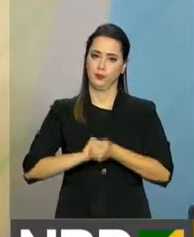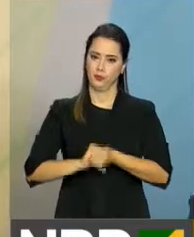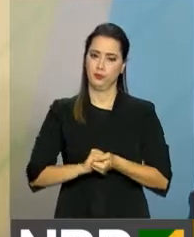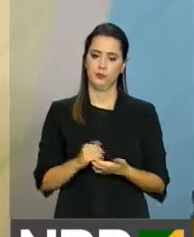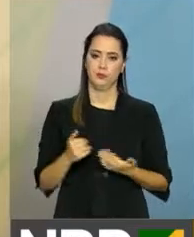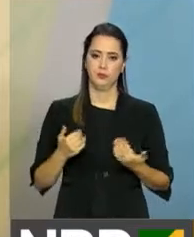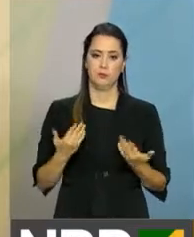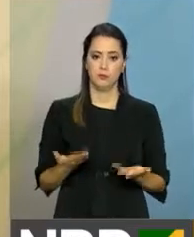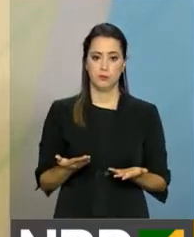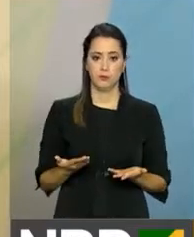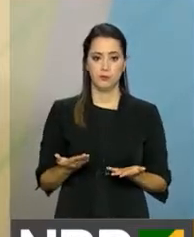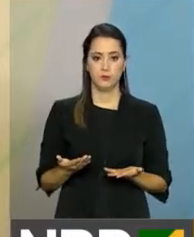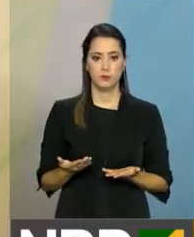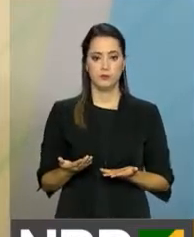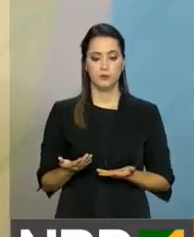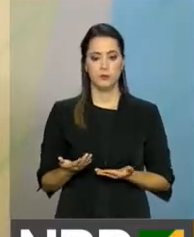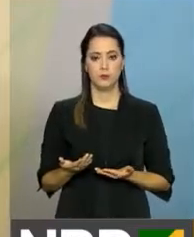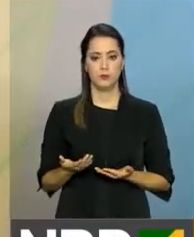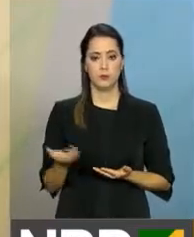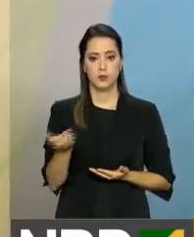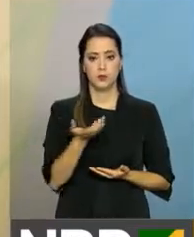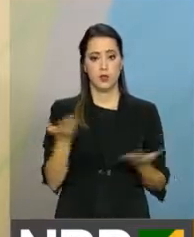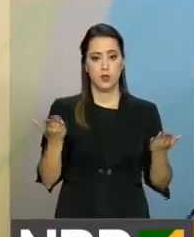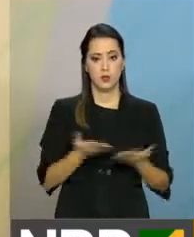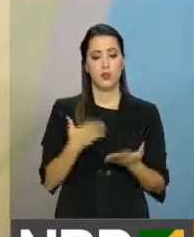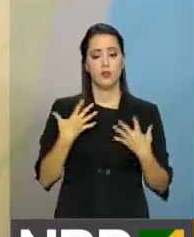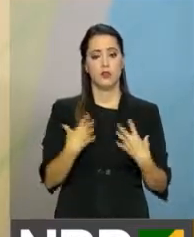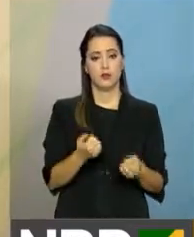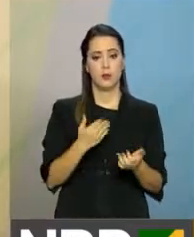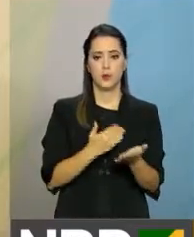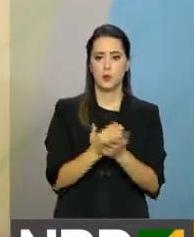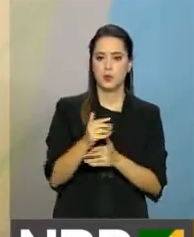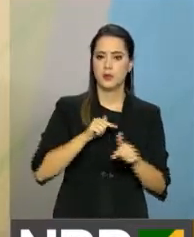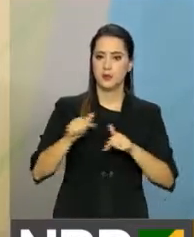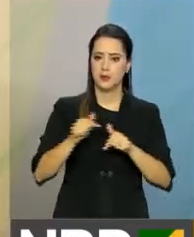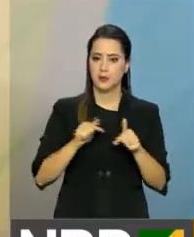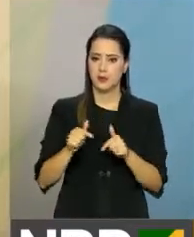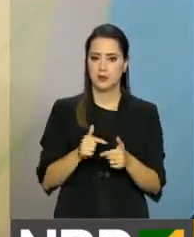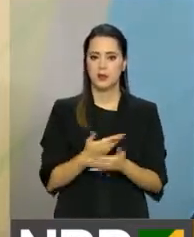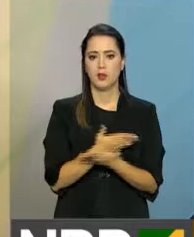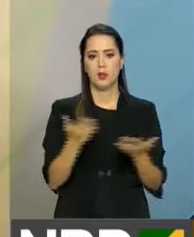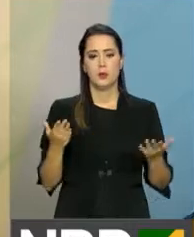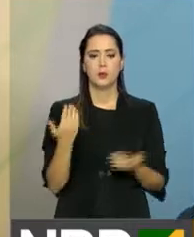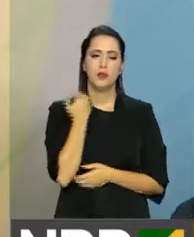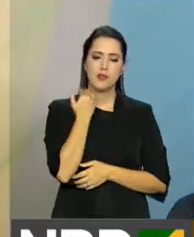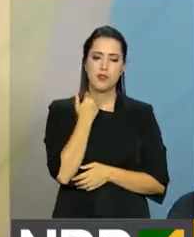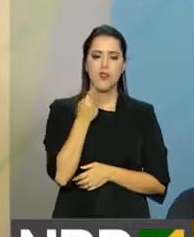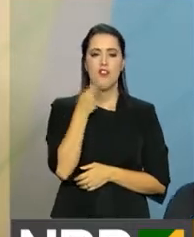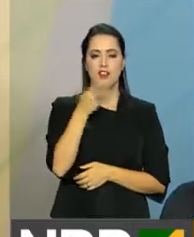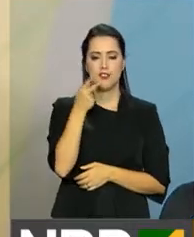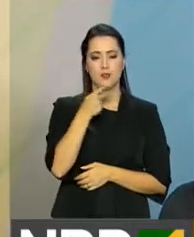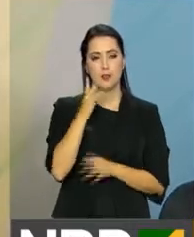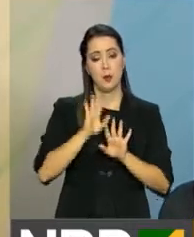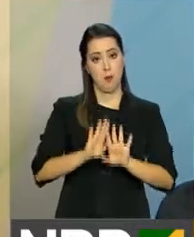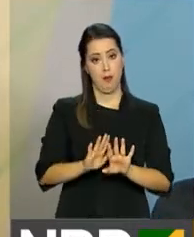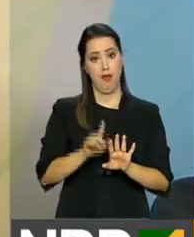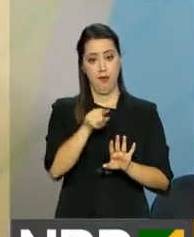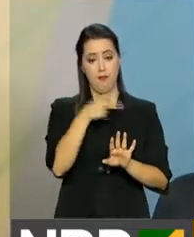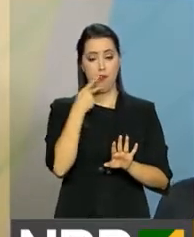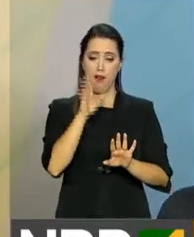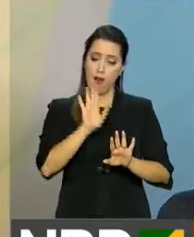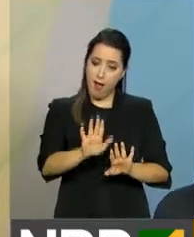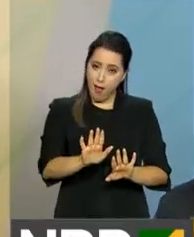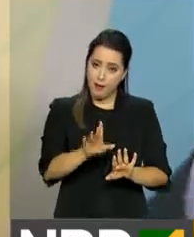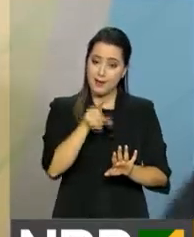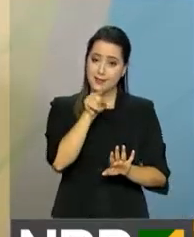e agora vamos passar os trabalhos que agora deve ter carteiros cansado com este é lá aliás devo confessar